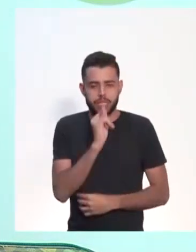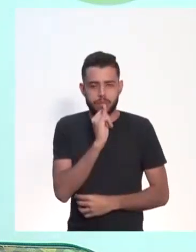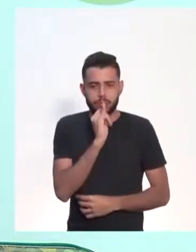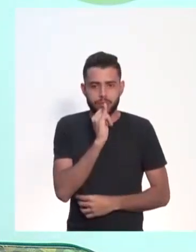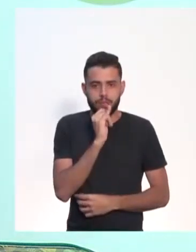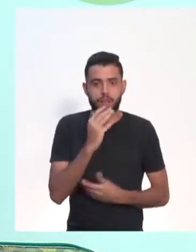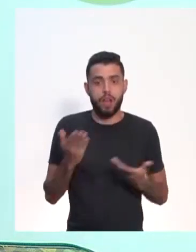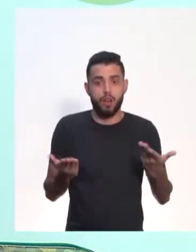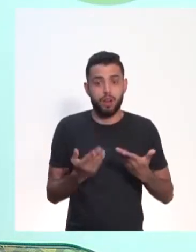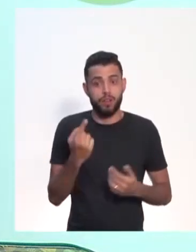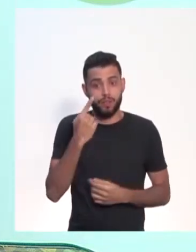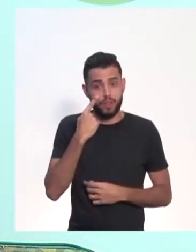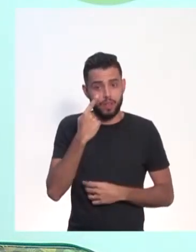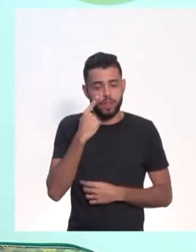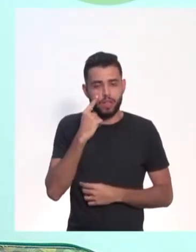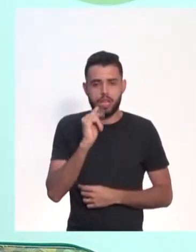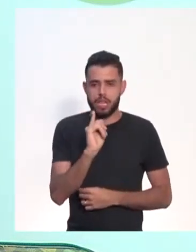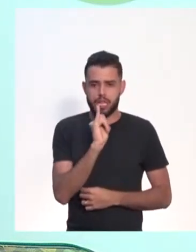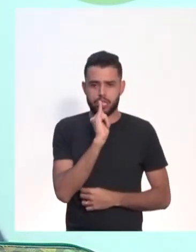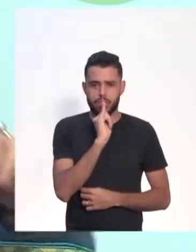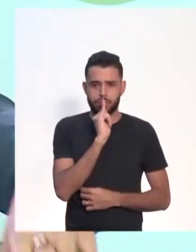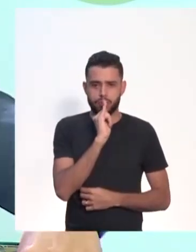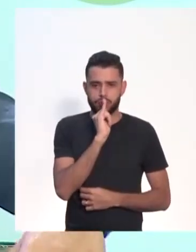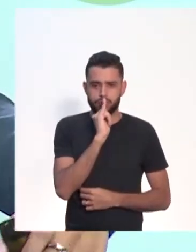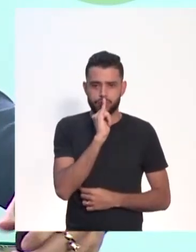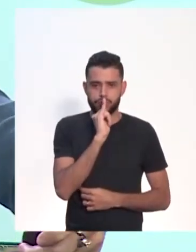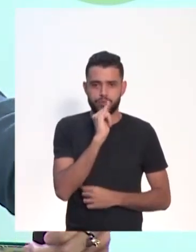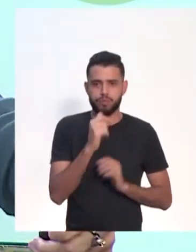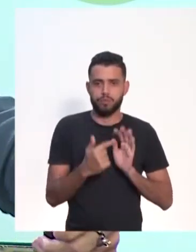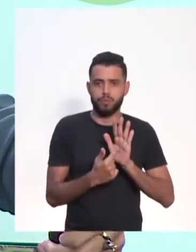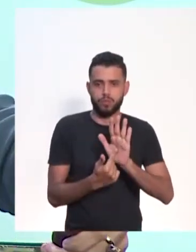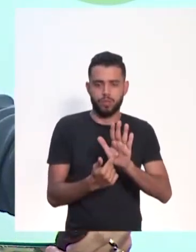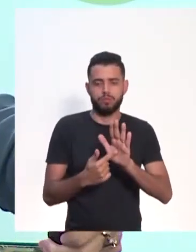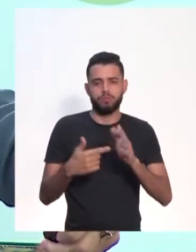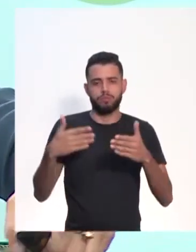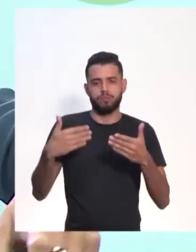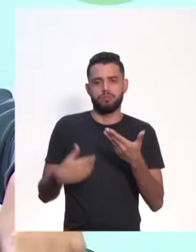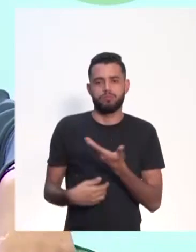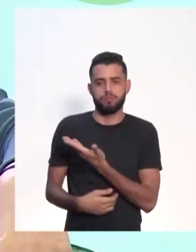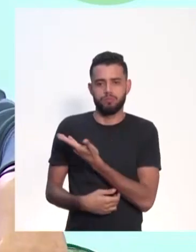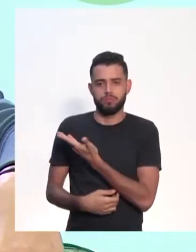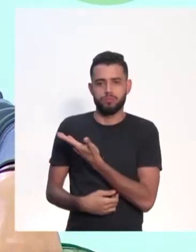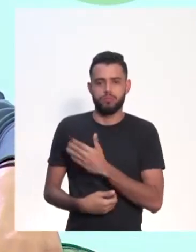olhada rápida num exemplo que a gente vai trazer no próximo slide.